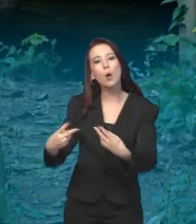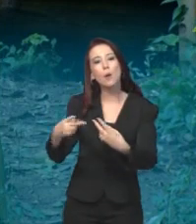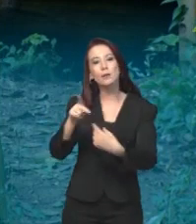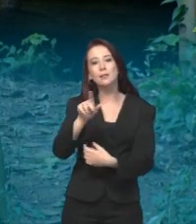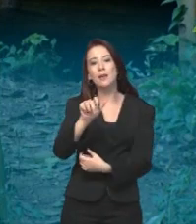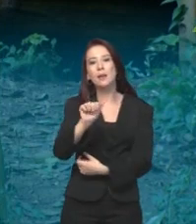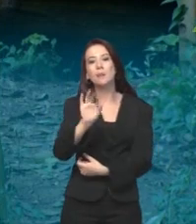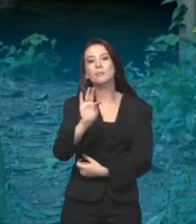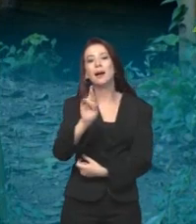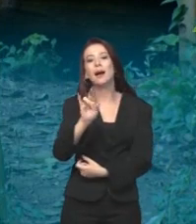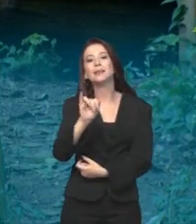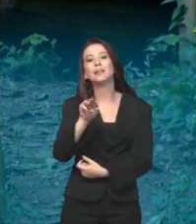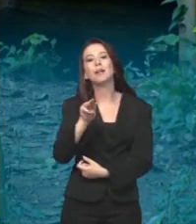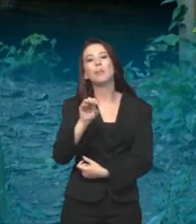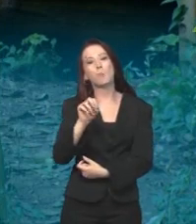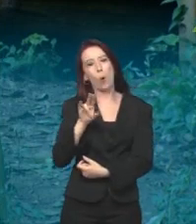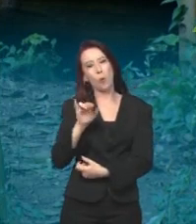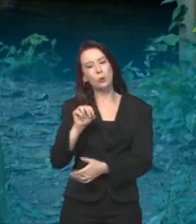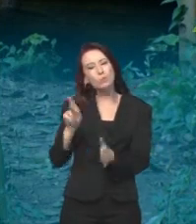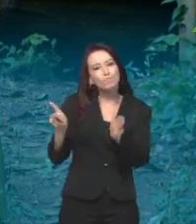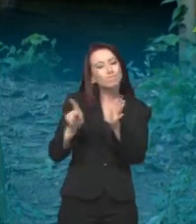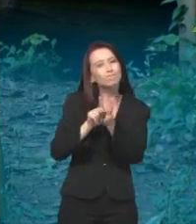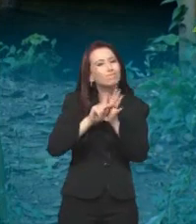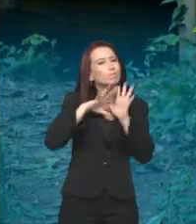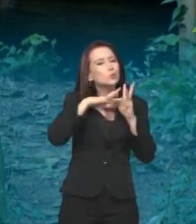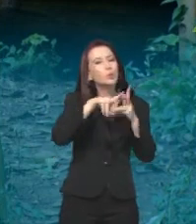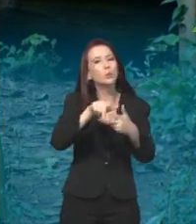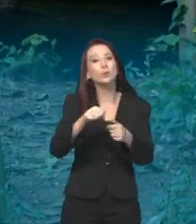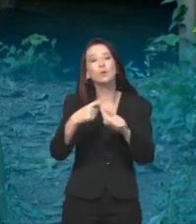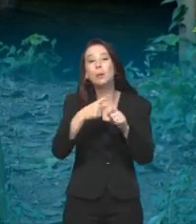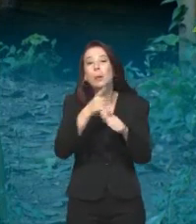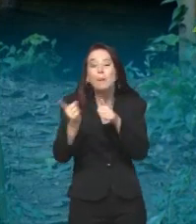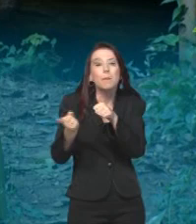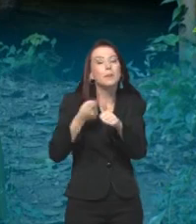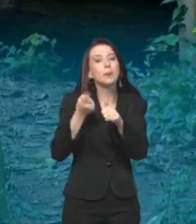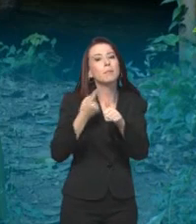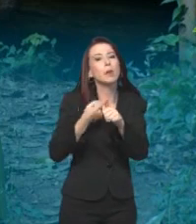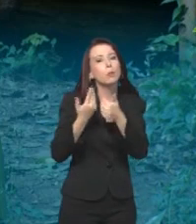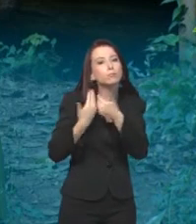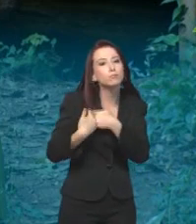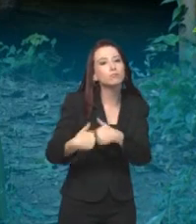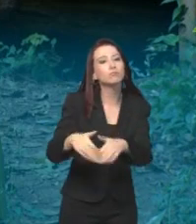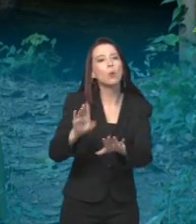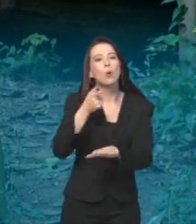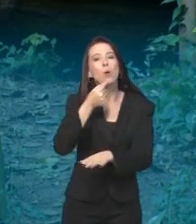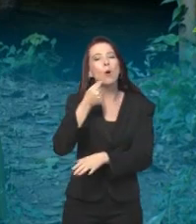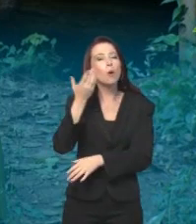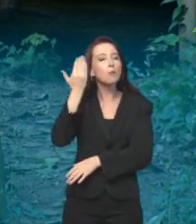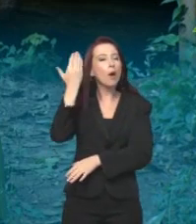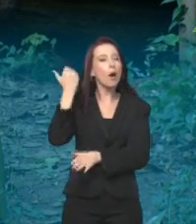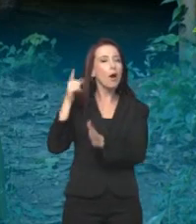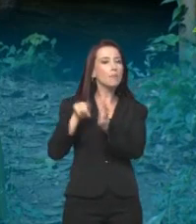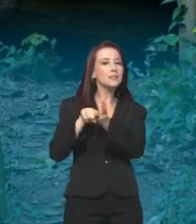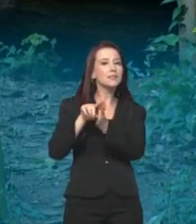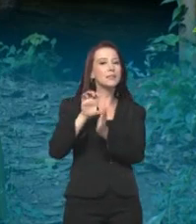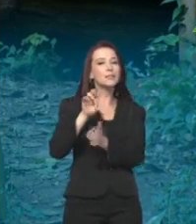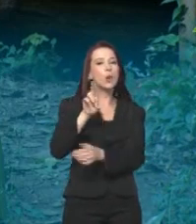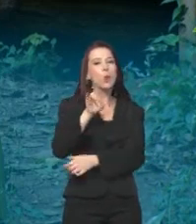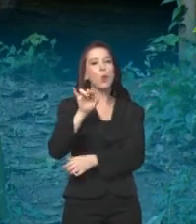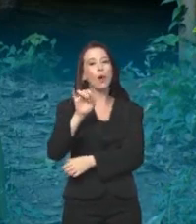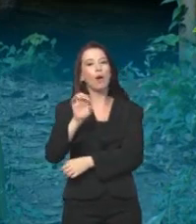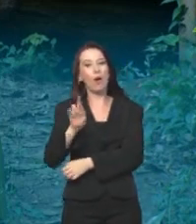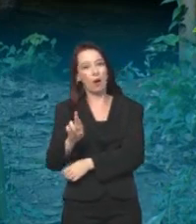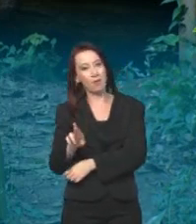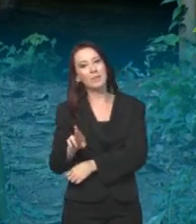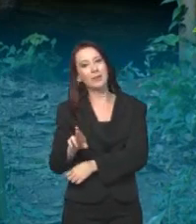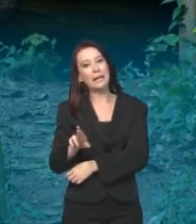humanidade, porque ele traz à tona pela primeira vez a contestação das ideias de Cuvier, né?